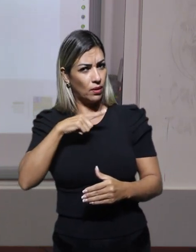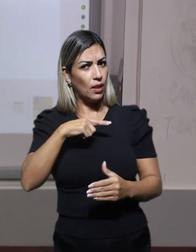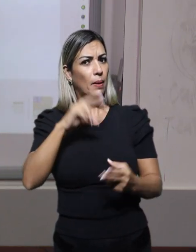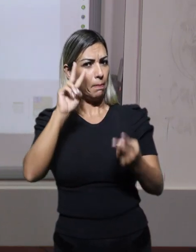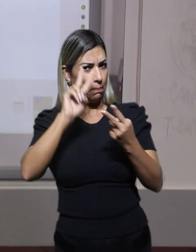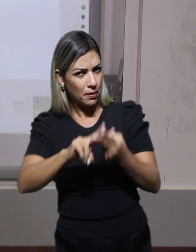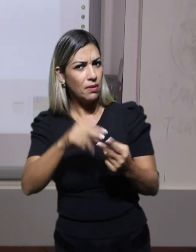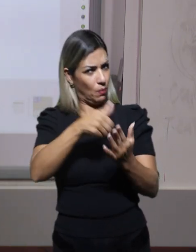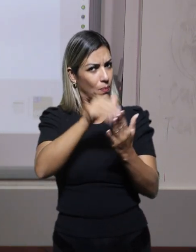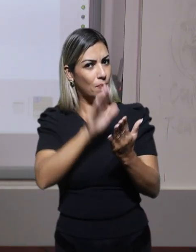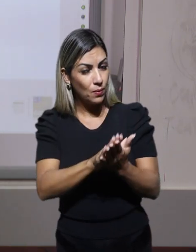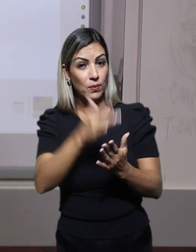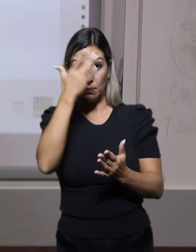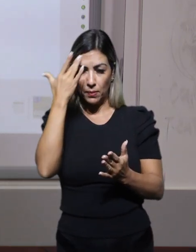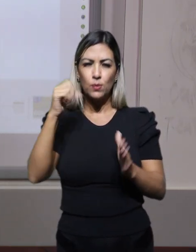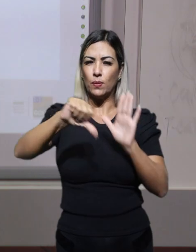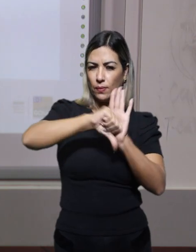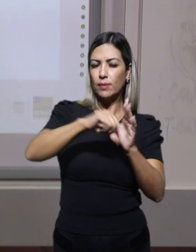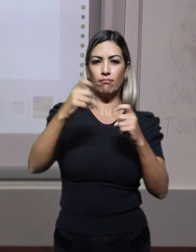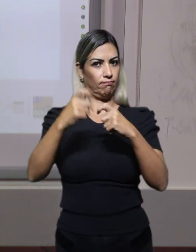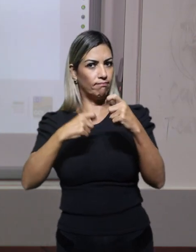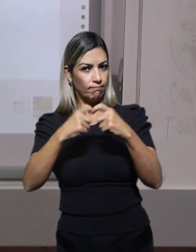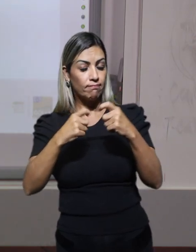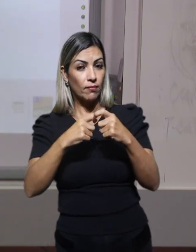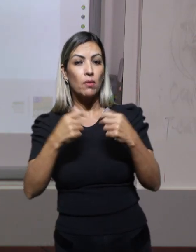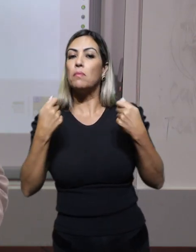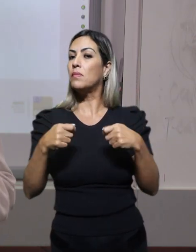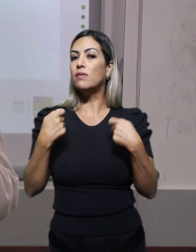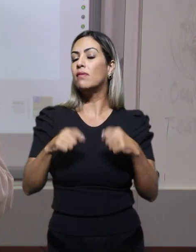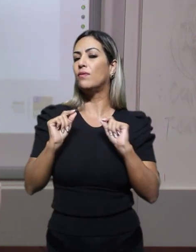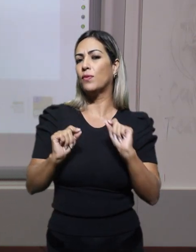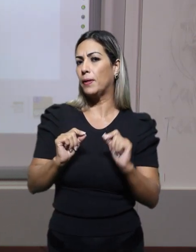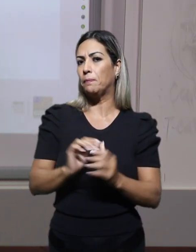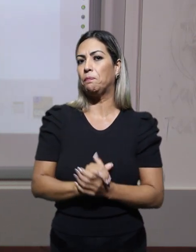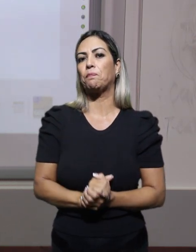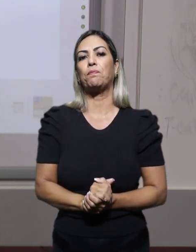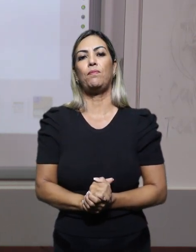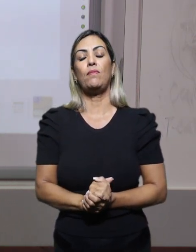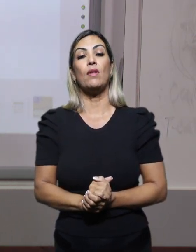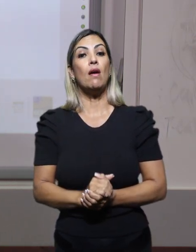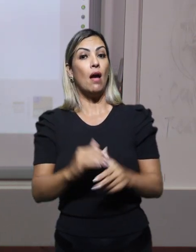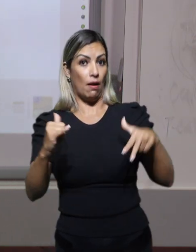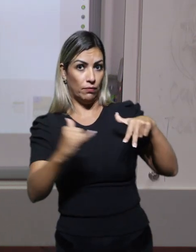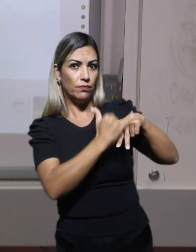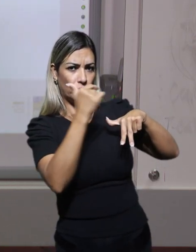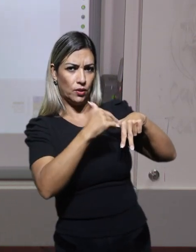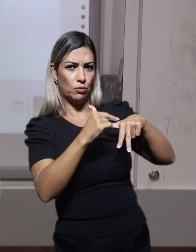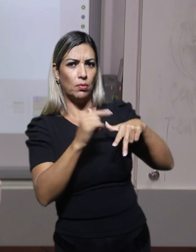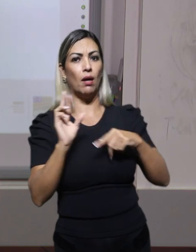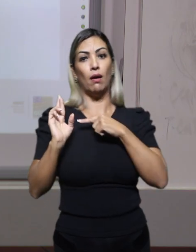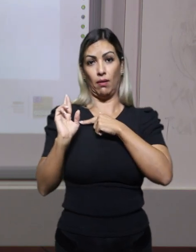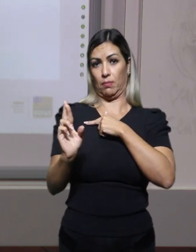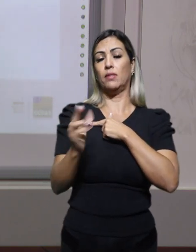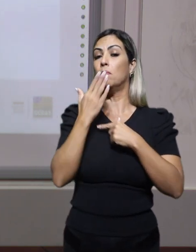uma pessoa pela prática de um crime sexual, era necessário que a vítima, ela representasse,